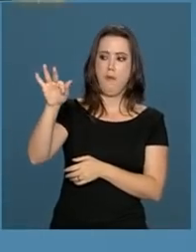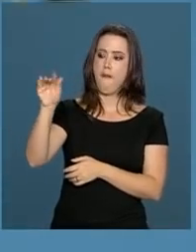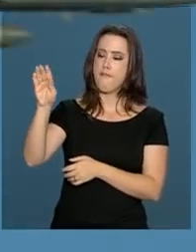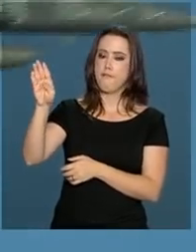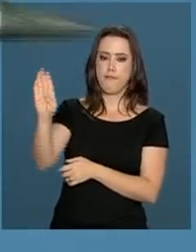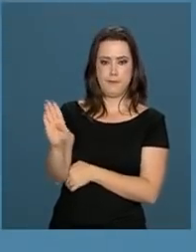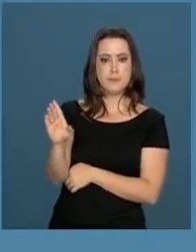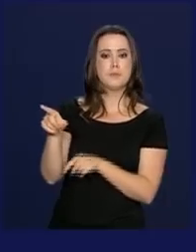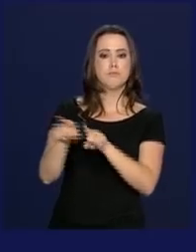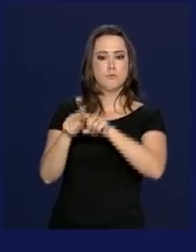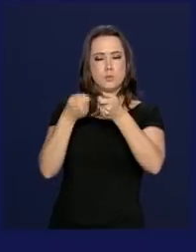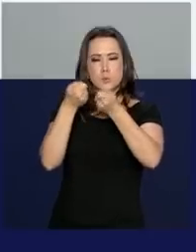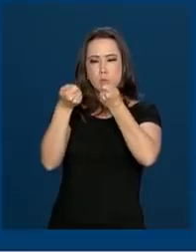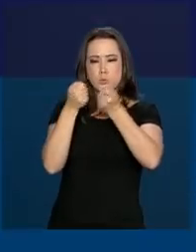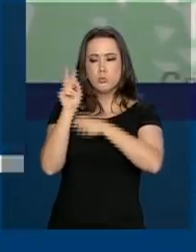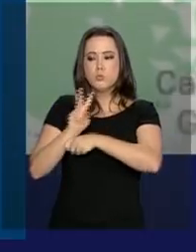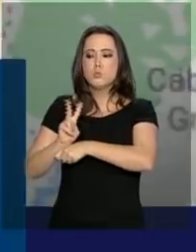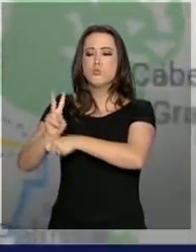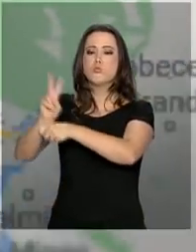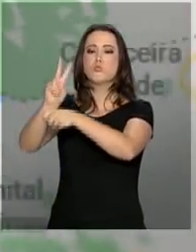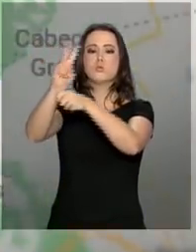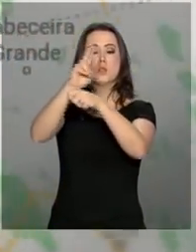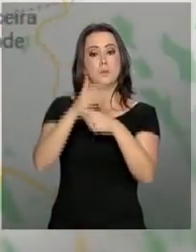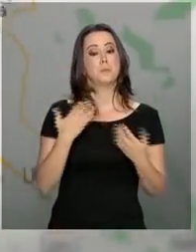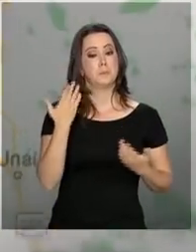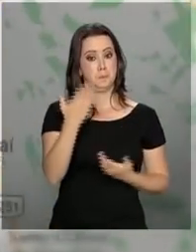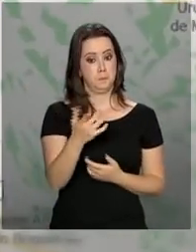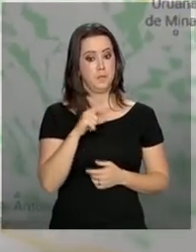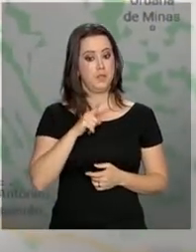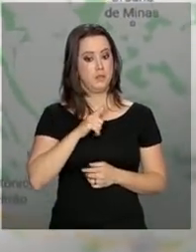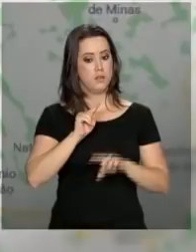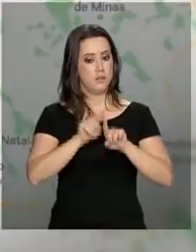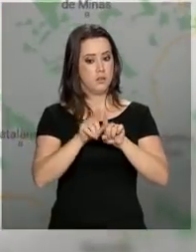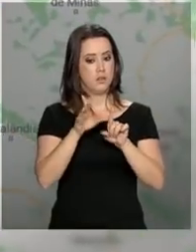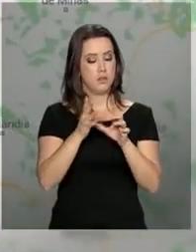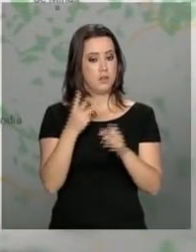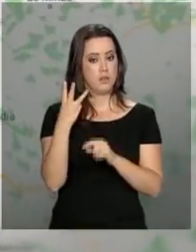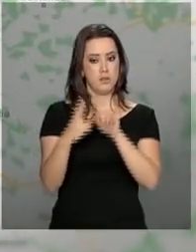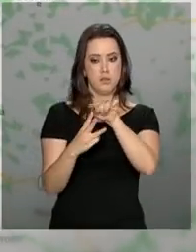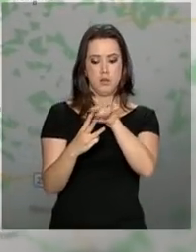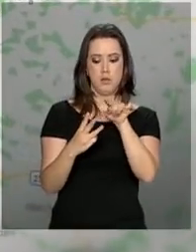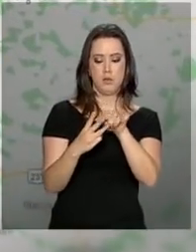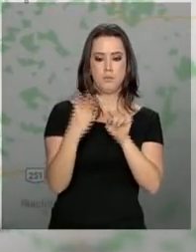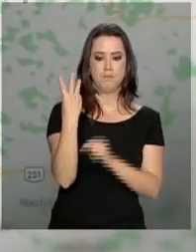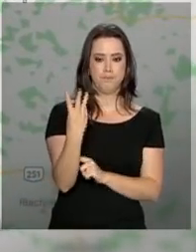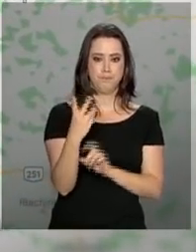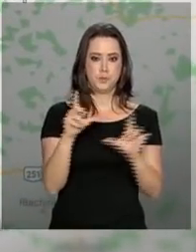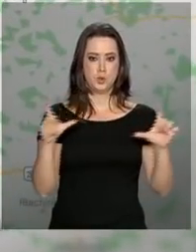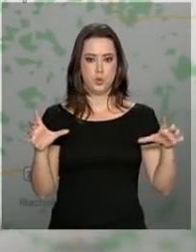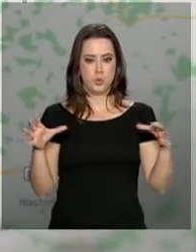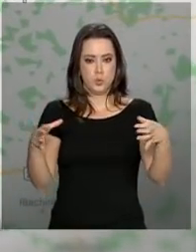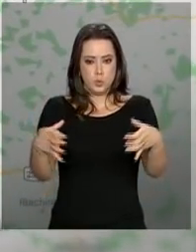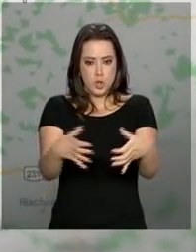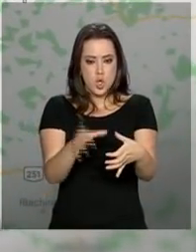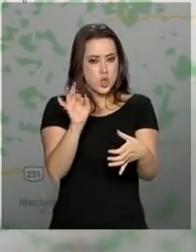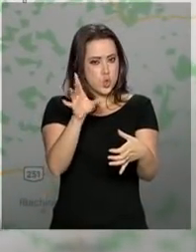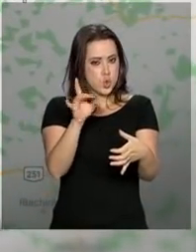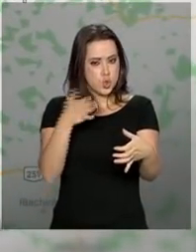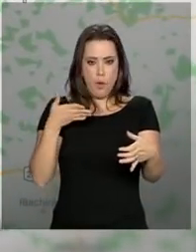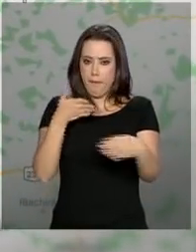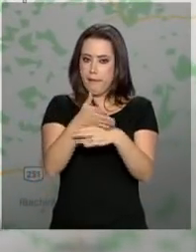atuação no dia da posse o esquema de segurança montado pela aeronáutica compreende três áreas onde apenas aeronaves